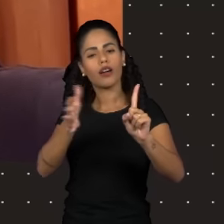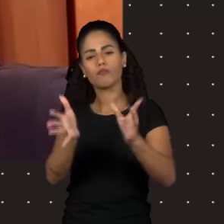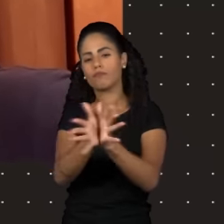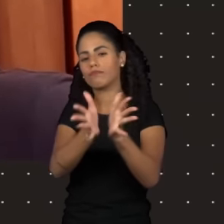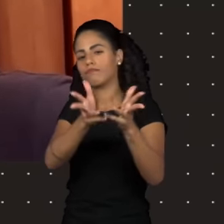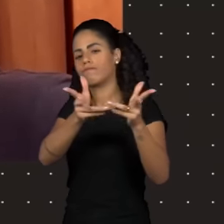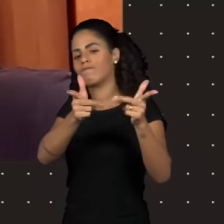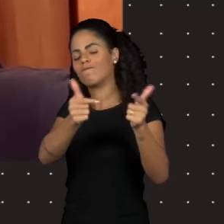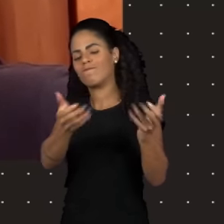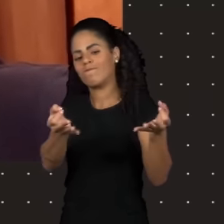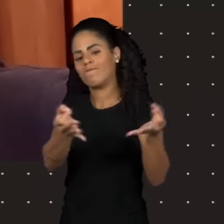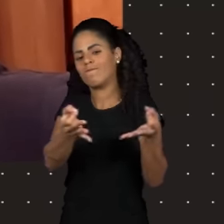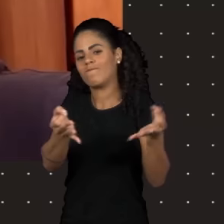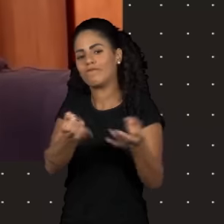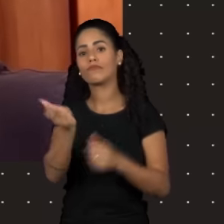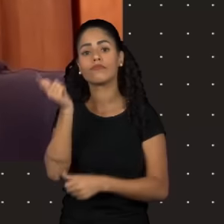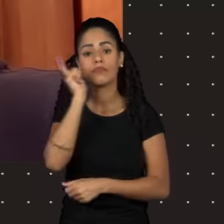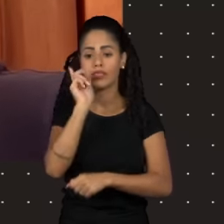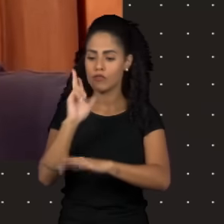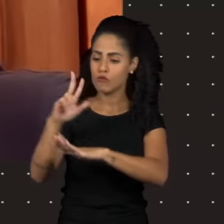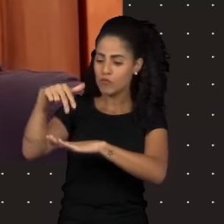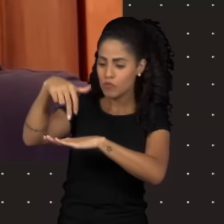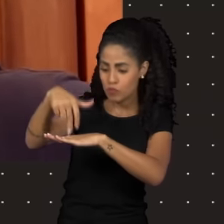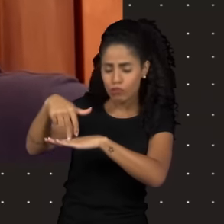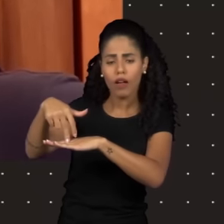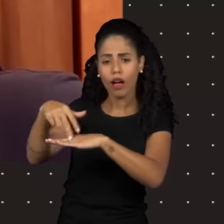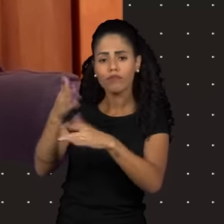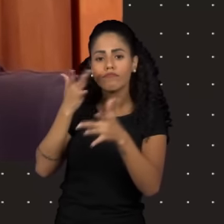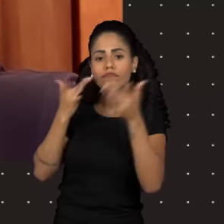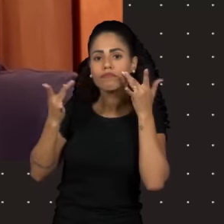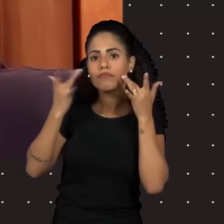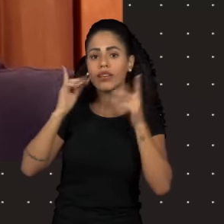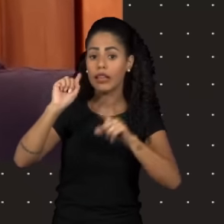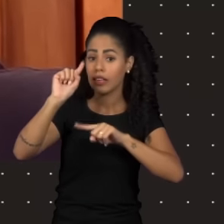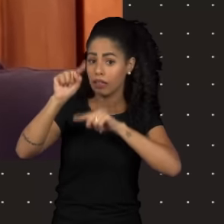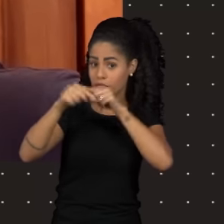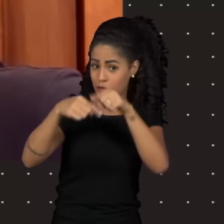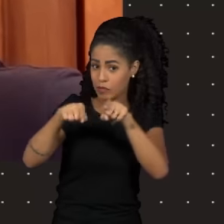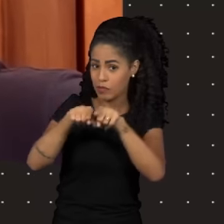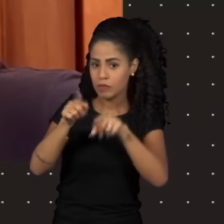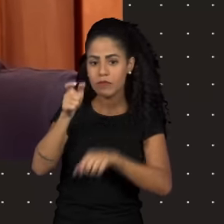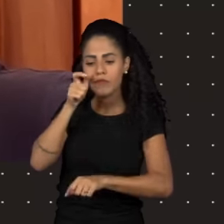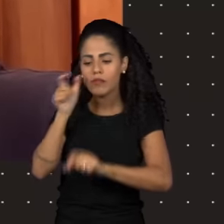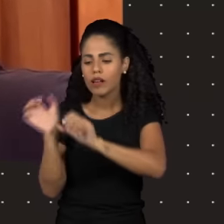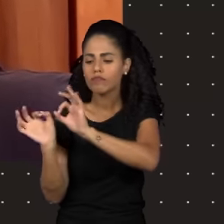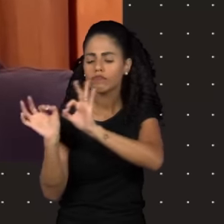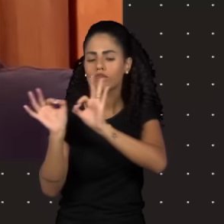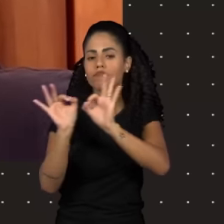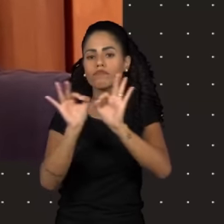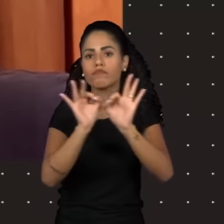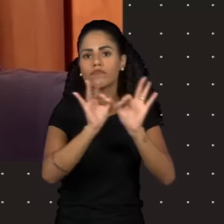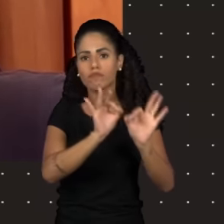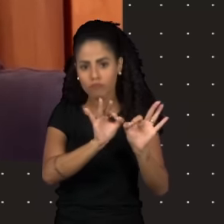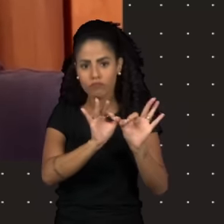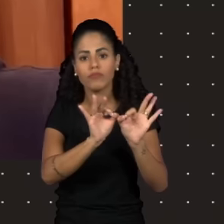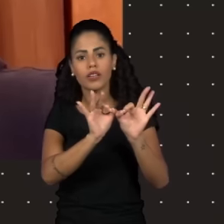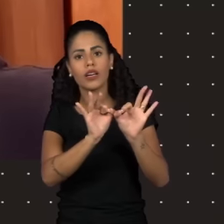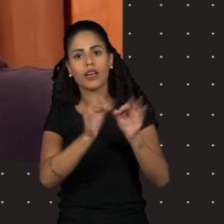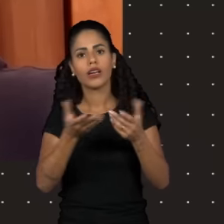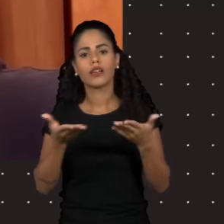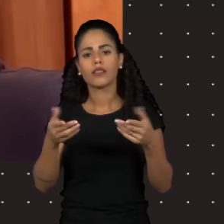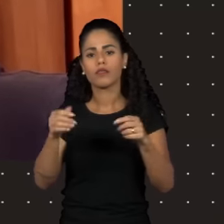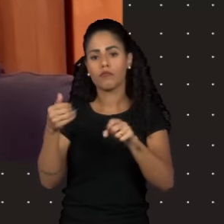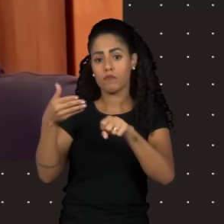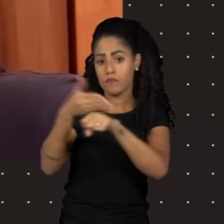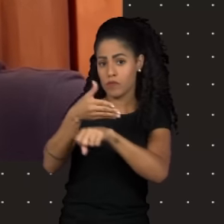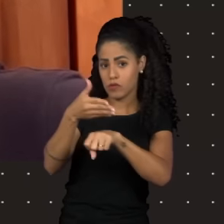inaugural, assim, no palco, e depois assisti Camila quando ela estreou no audiovisual, acho que foi a estreia dela